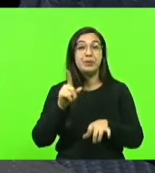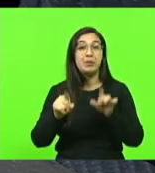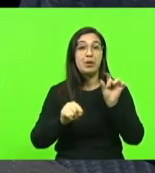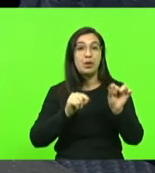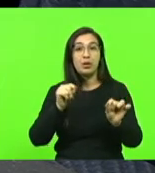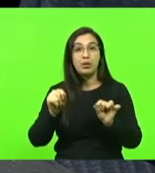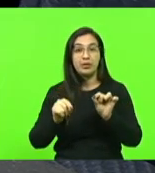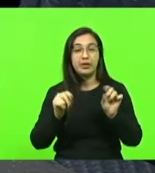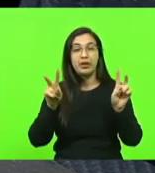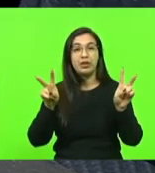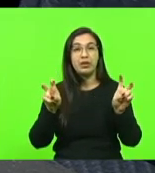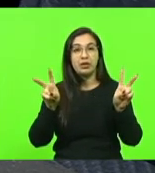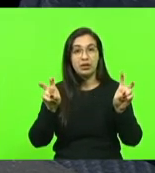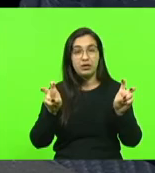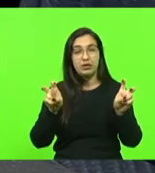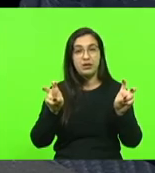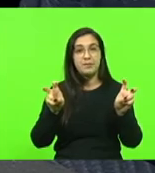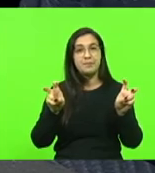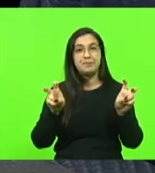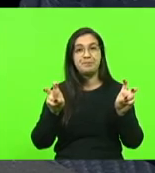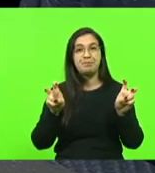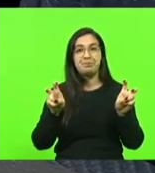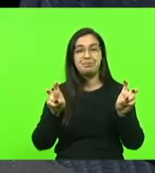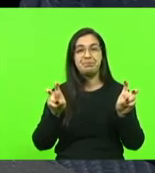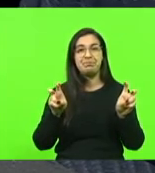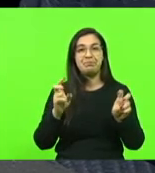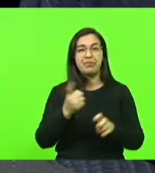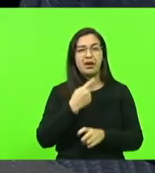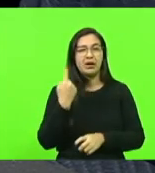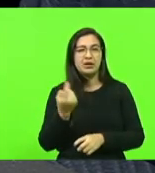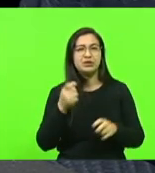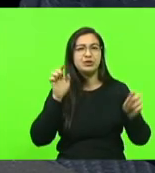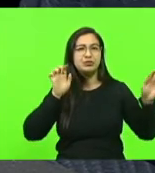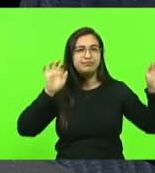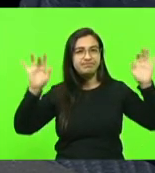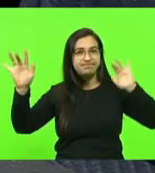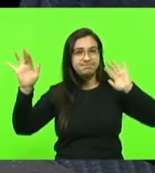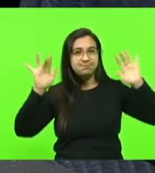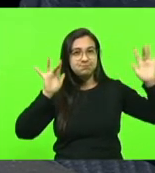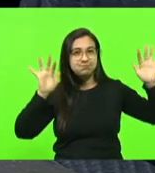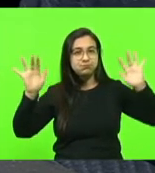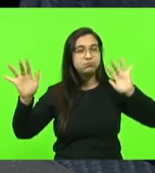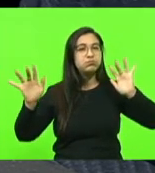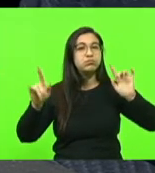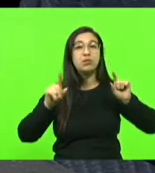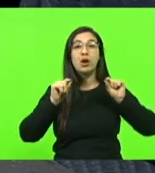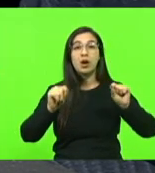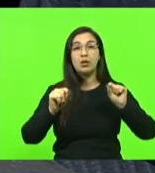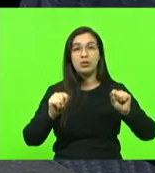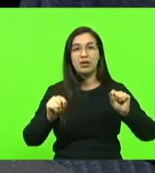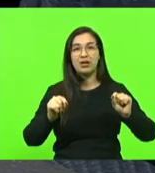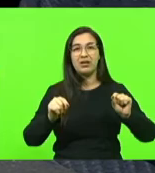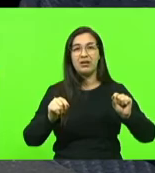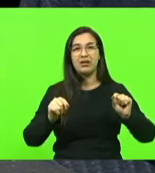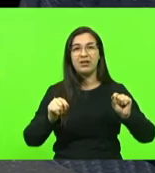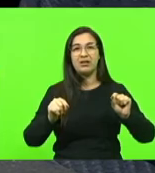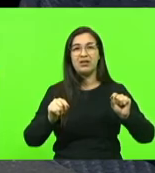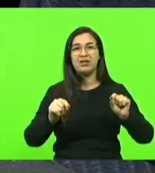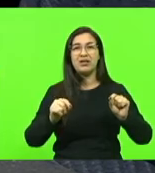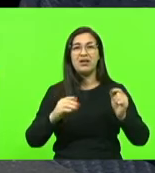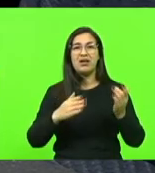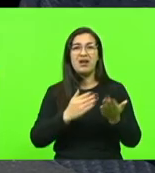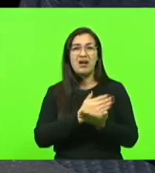o tema ele nos leva a uma grande reflexão, deputada Ada, com relação à discriminação na aplicação de